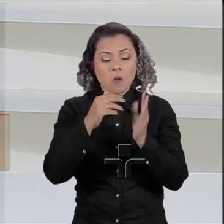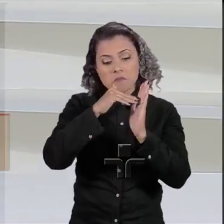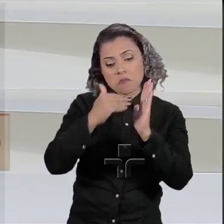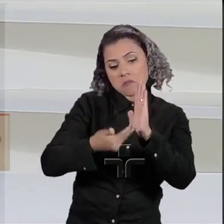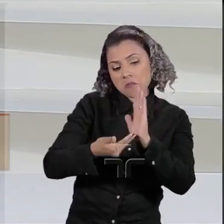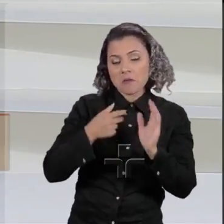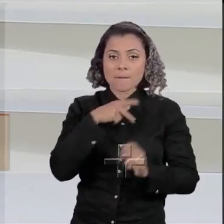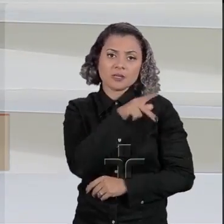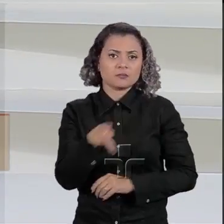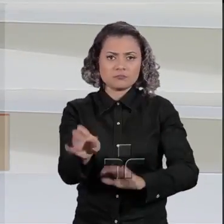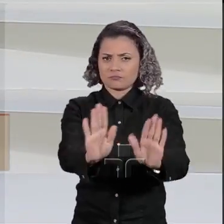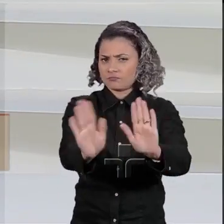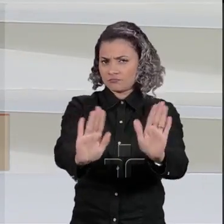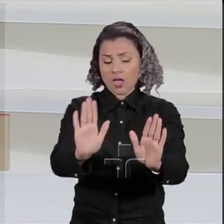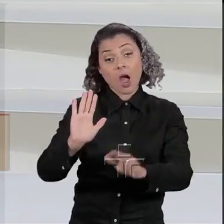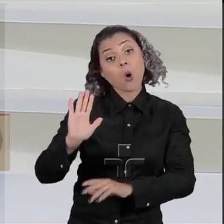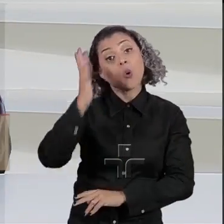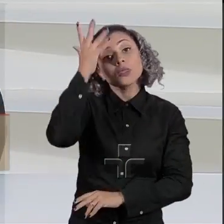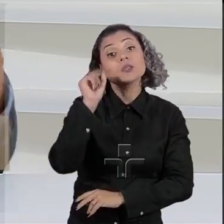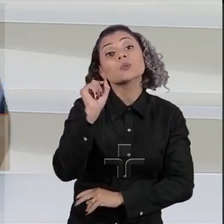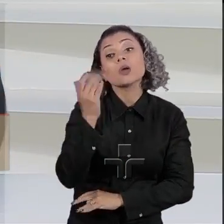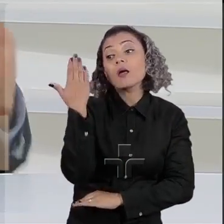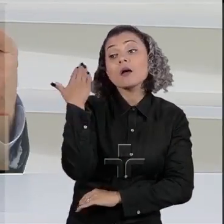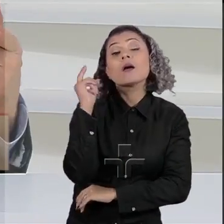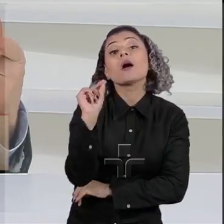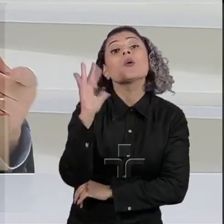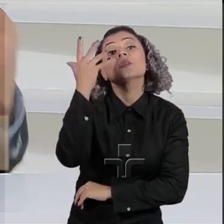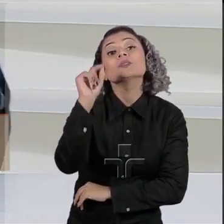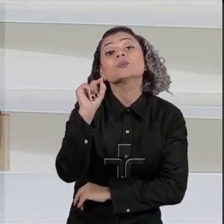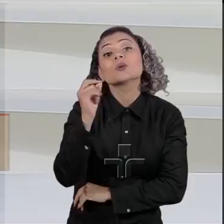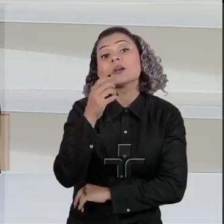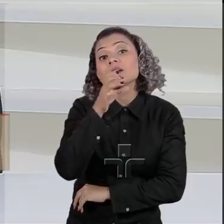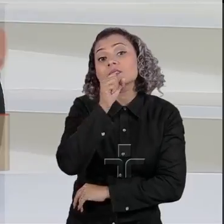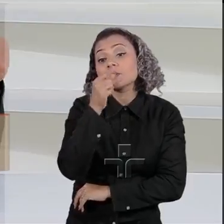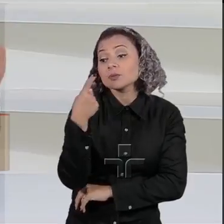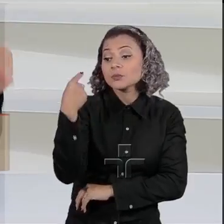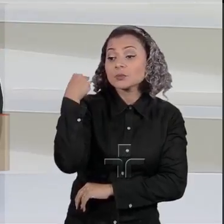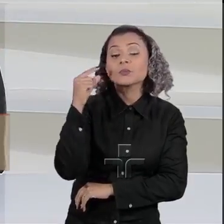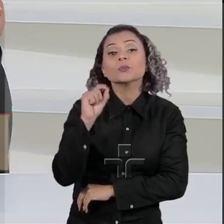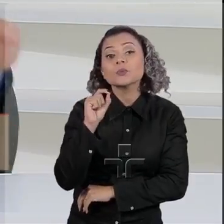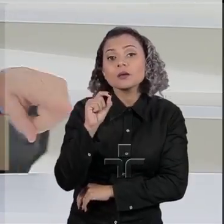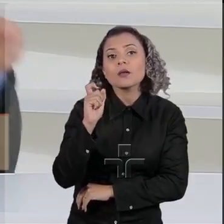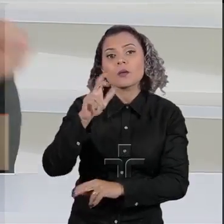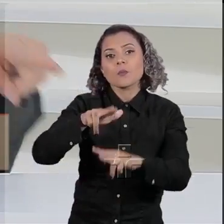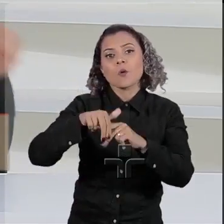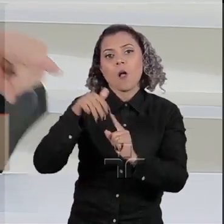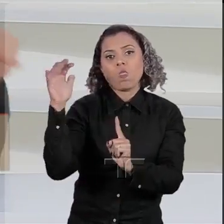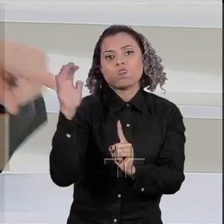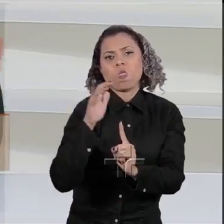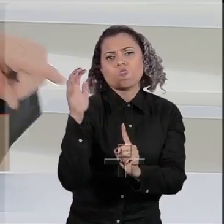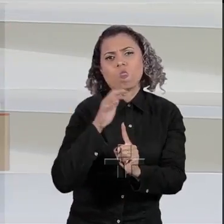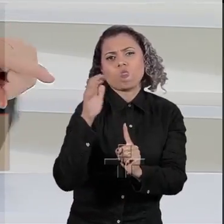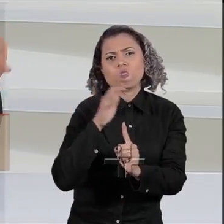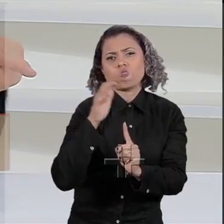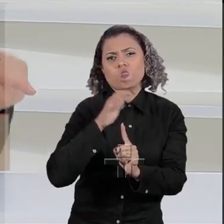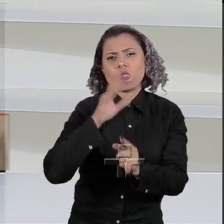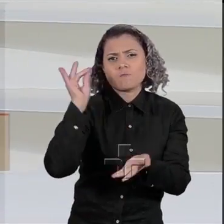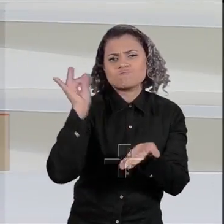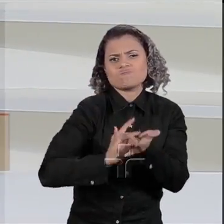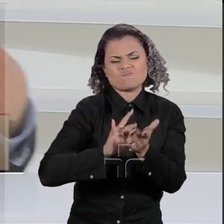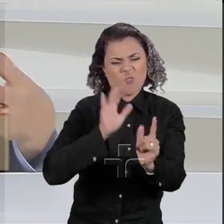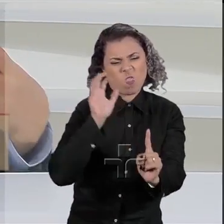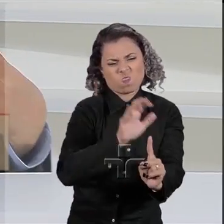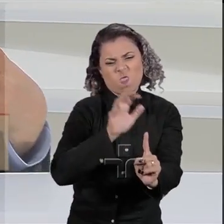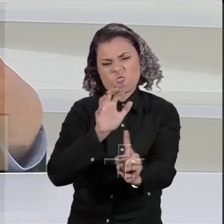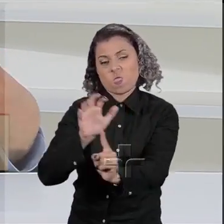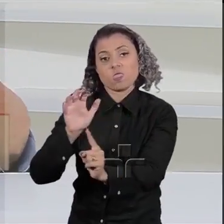ruim, mas o que aconteceu, em grande parte, se deveu à pressão em real time, em tempo real,